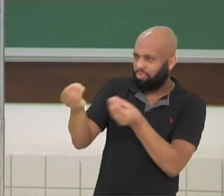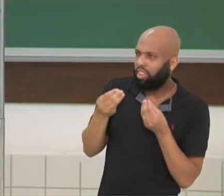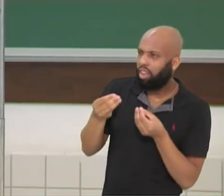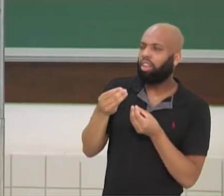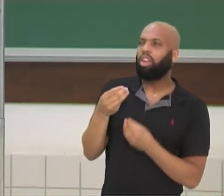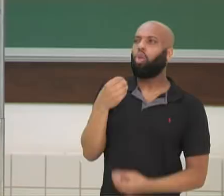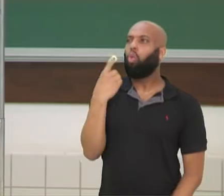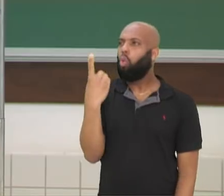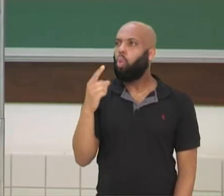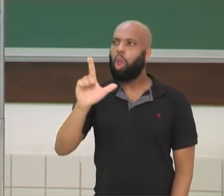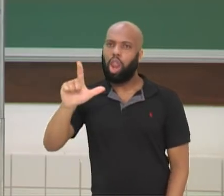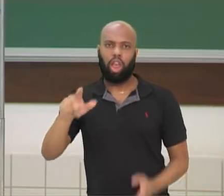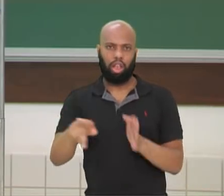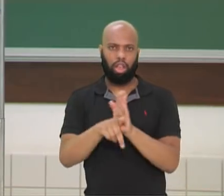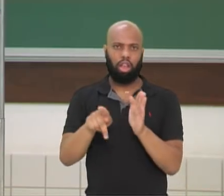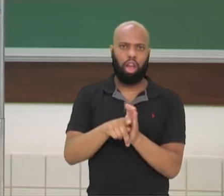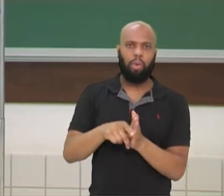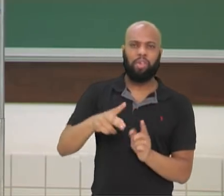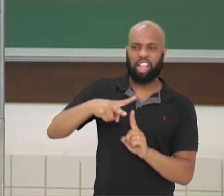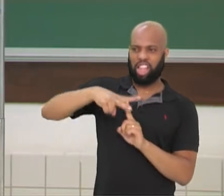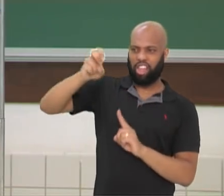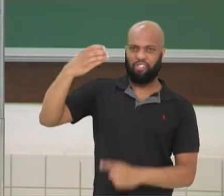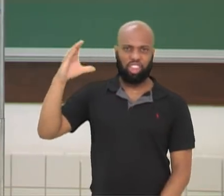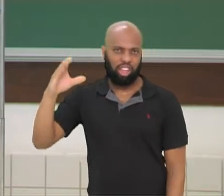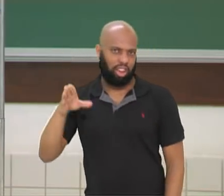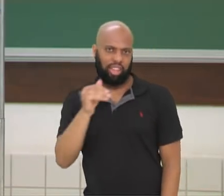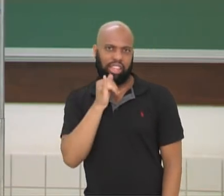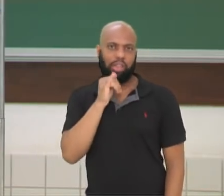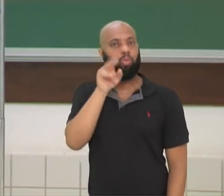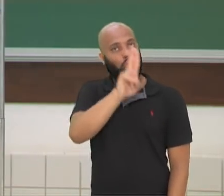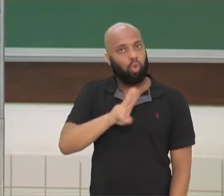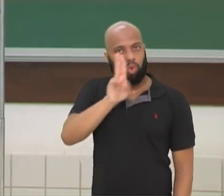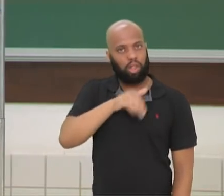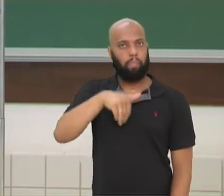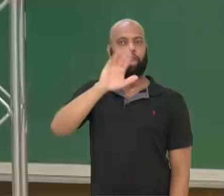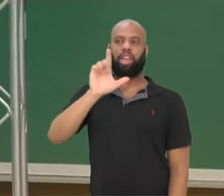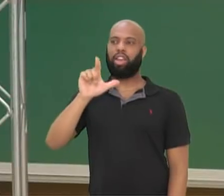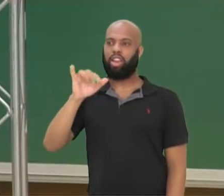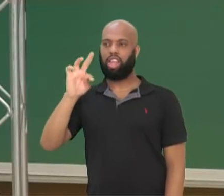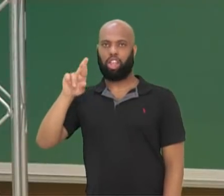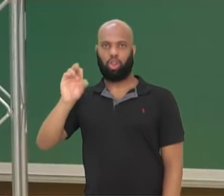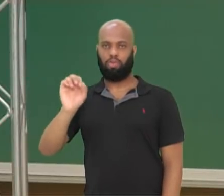diante, né? Então, o litro é uma unidade de medida bem usual.